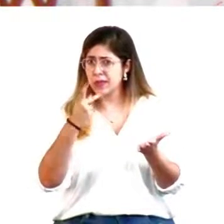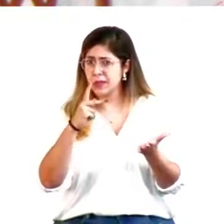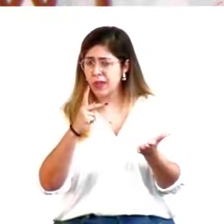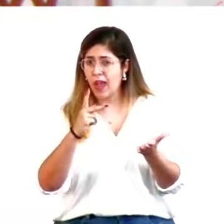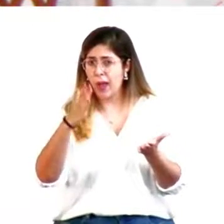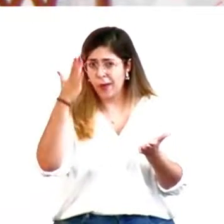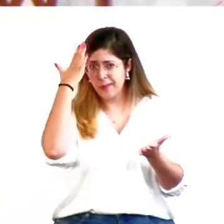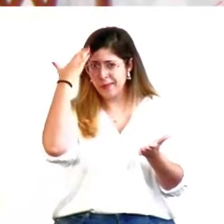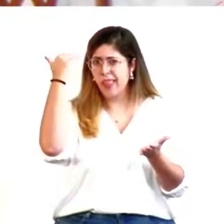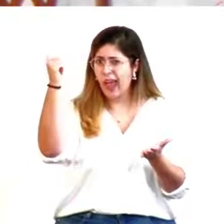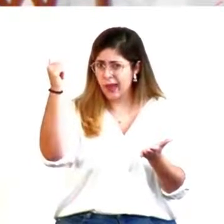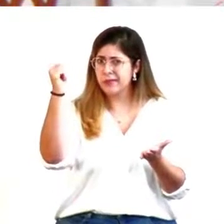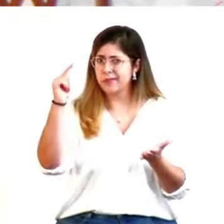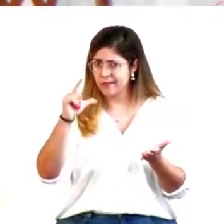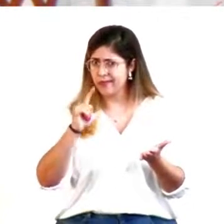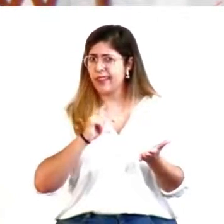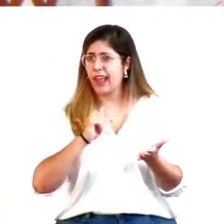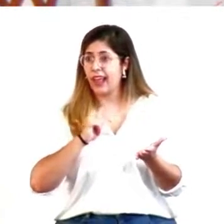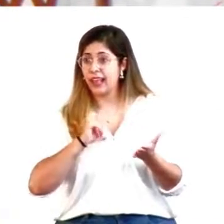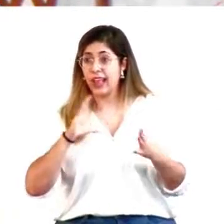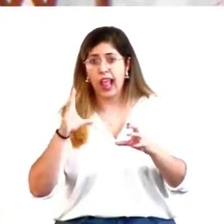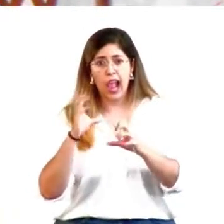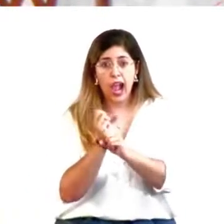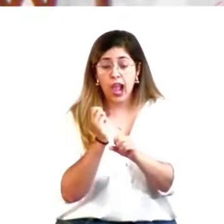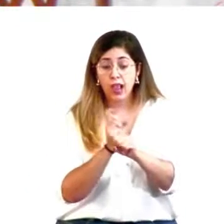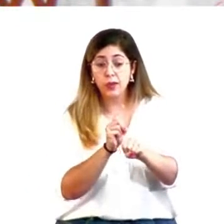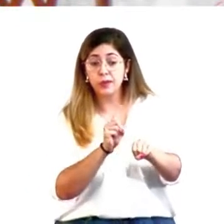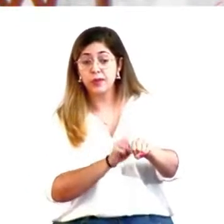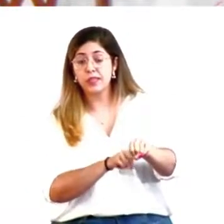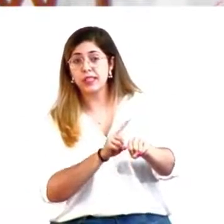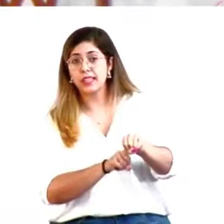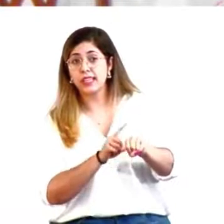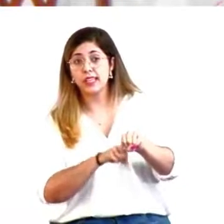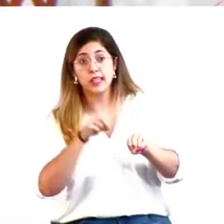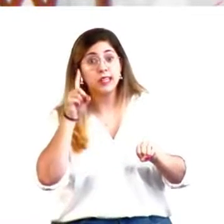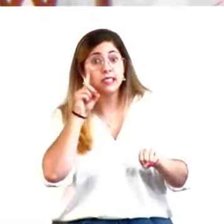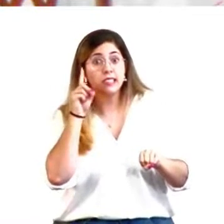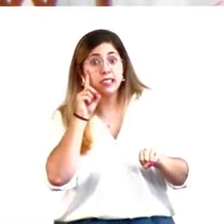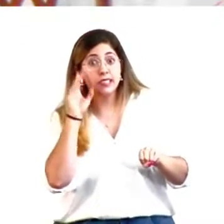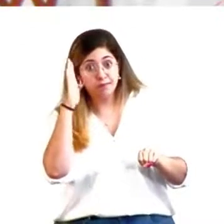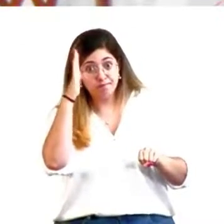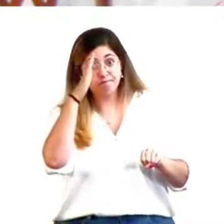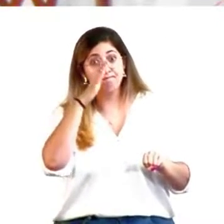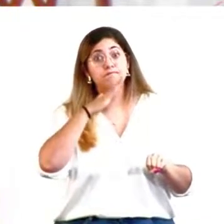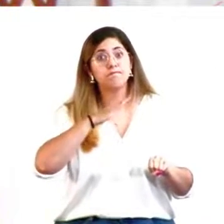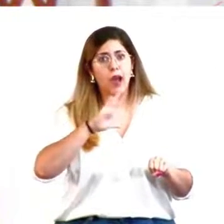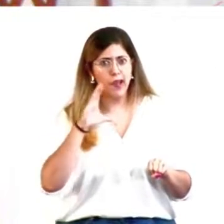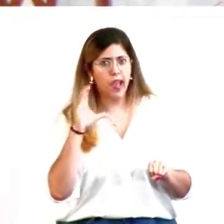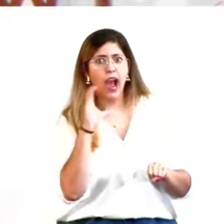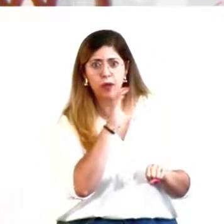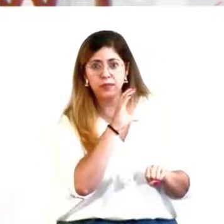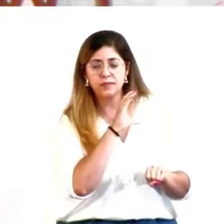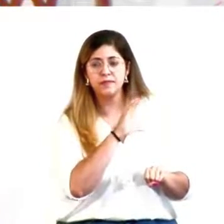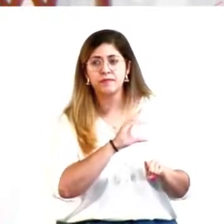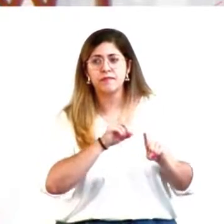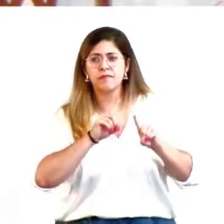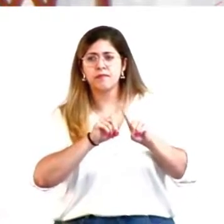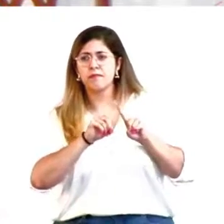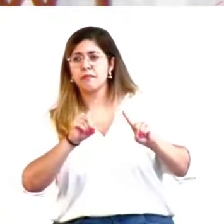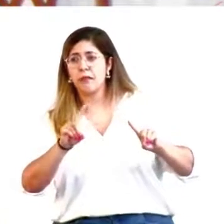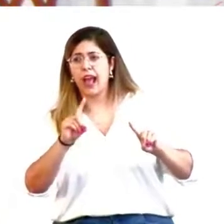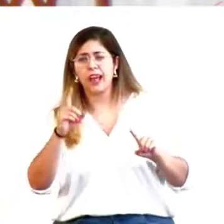como sábios, remindo o tempo, porque os dias são maus. Por essa razão, não vos